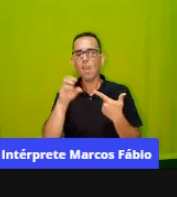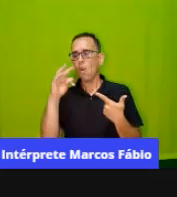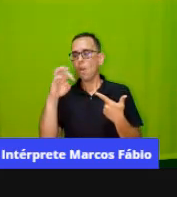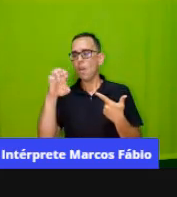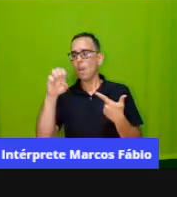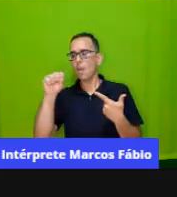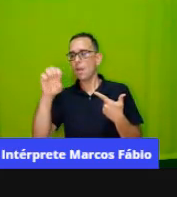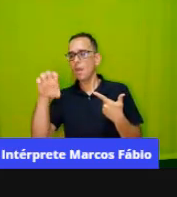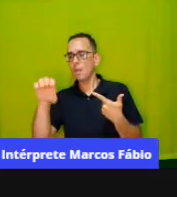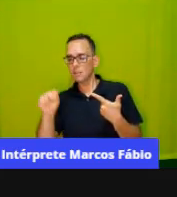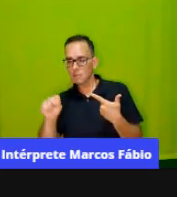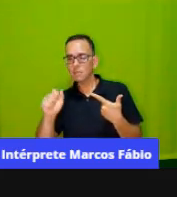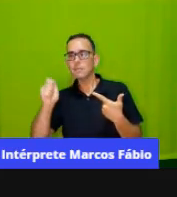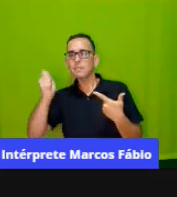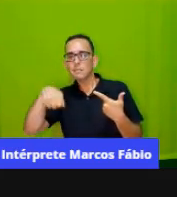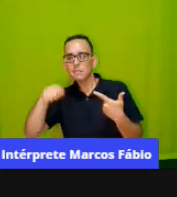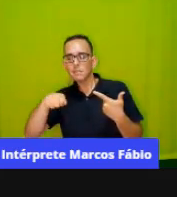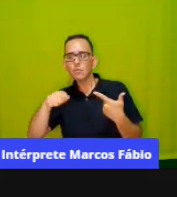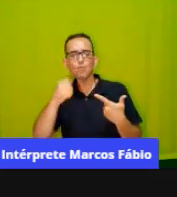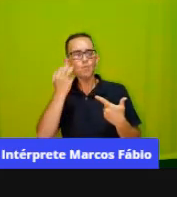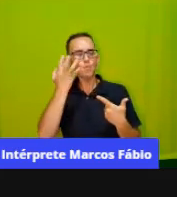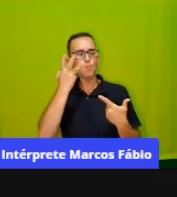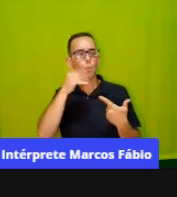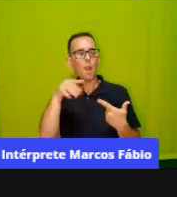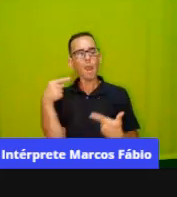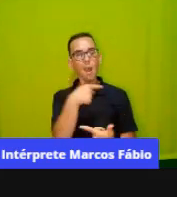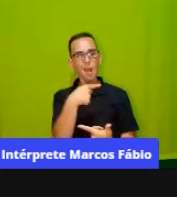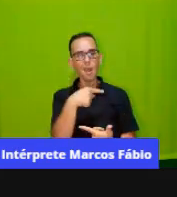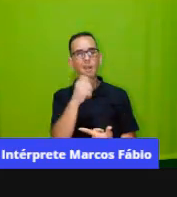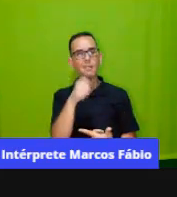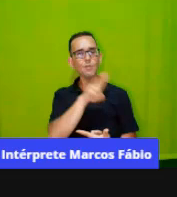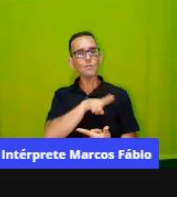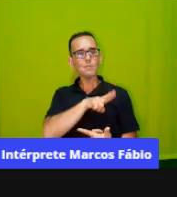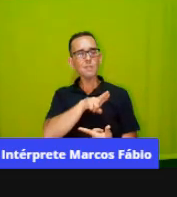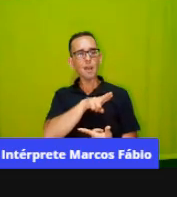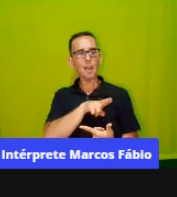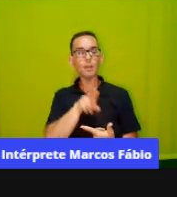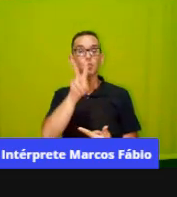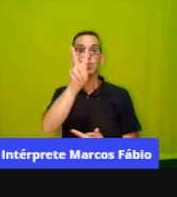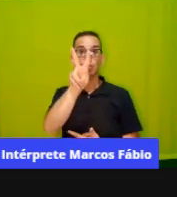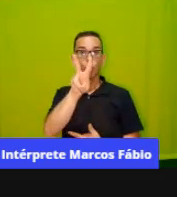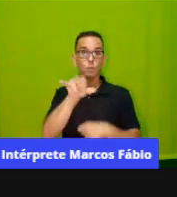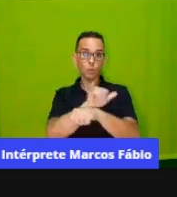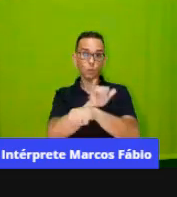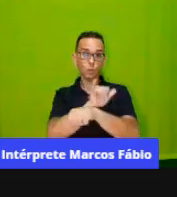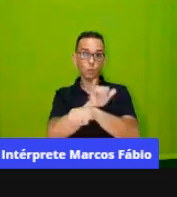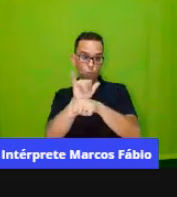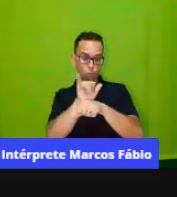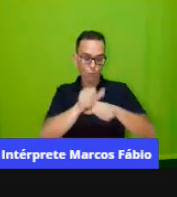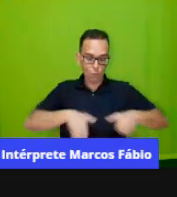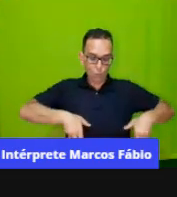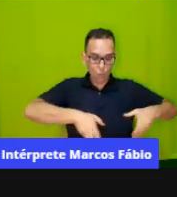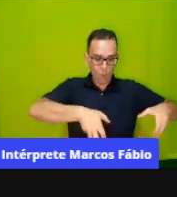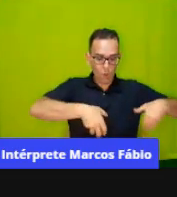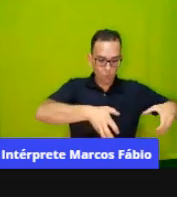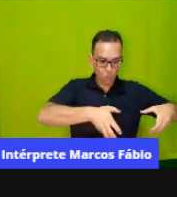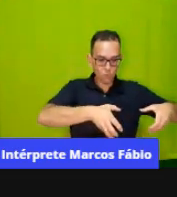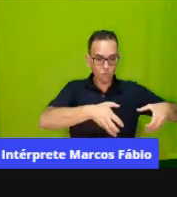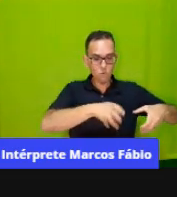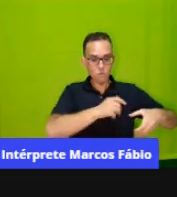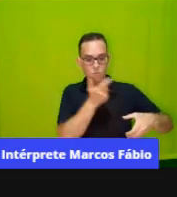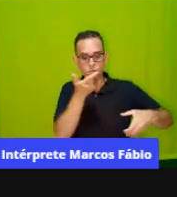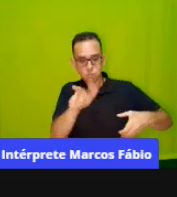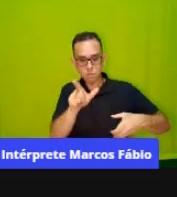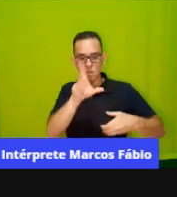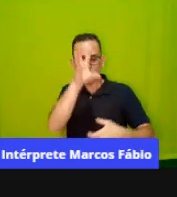a Silmara falou ali, que o menininho ilustrava. Ele necessita ali de 2 recursos, de uma cadeira de rodas e de uma órtese.